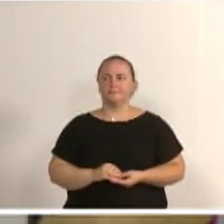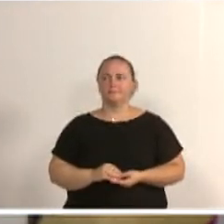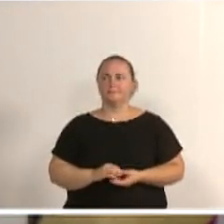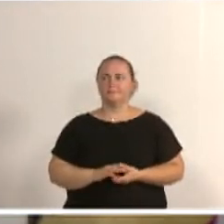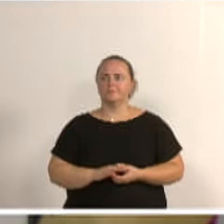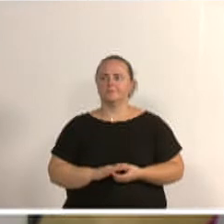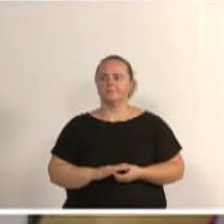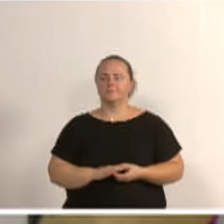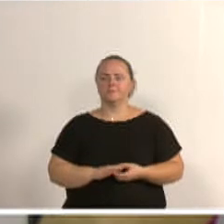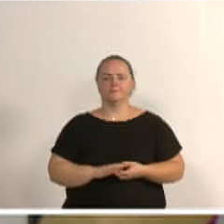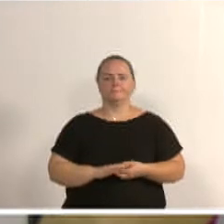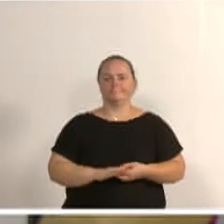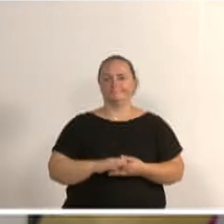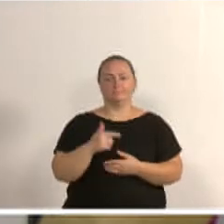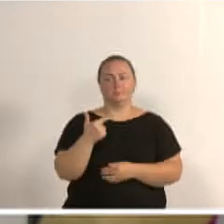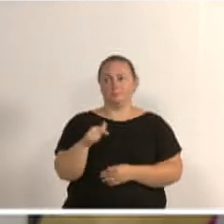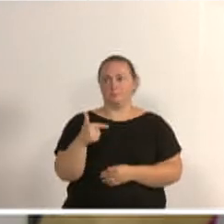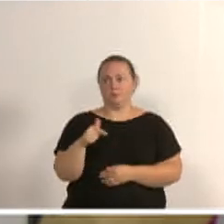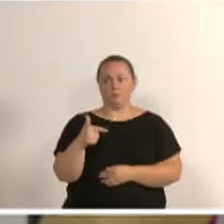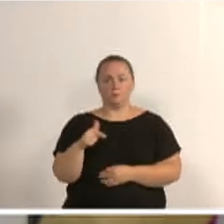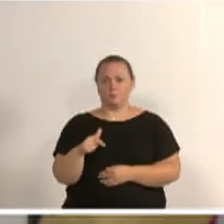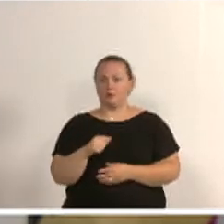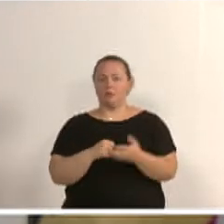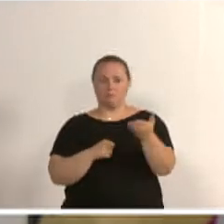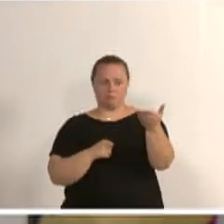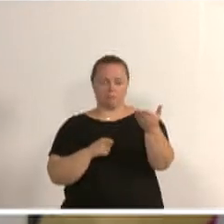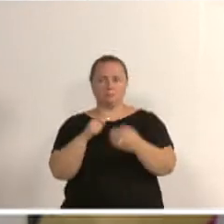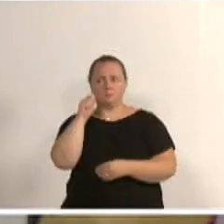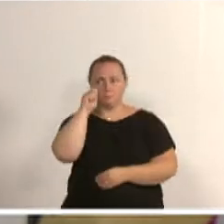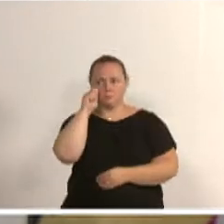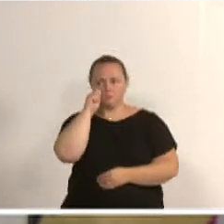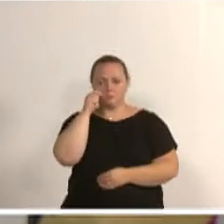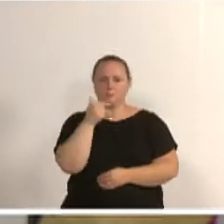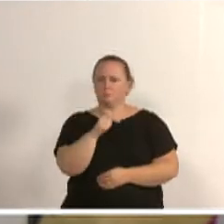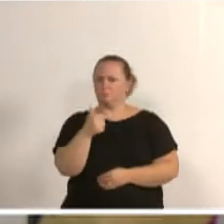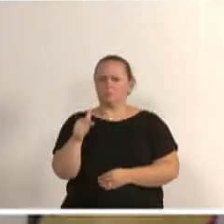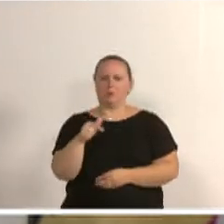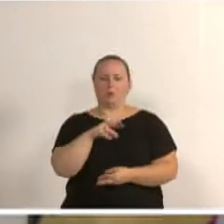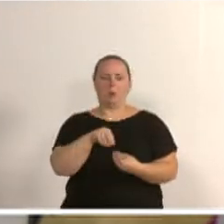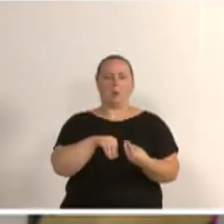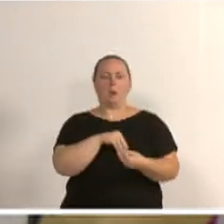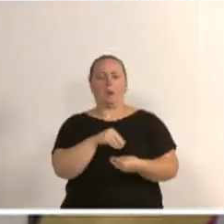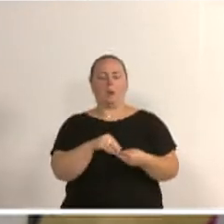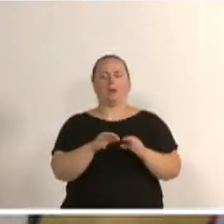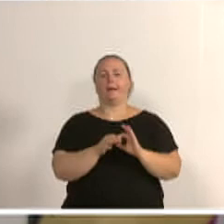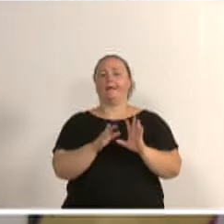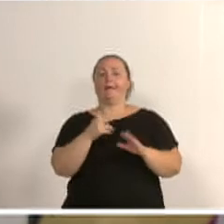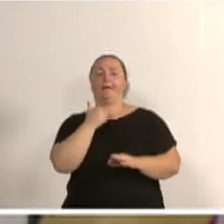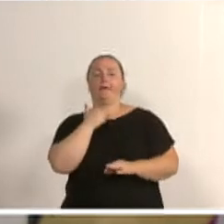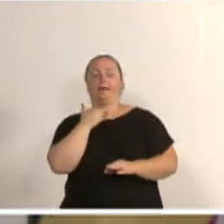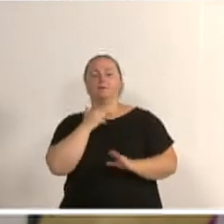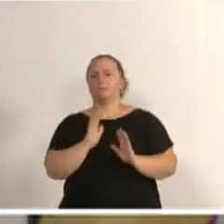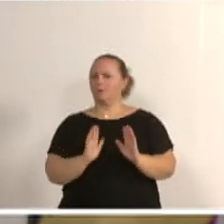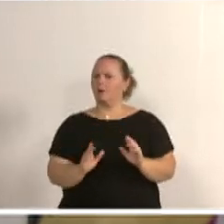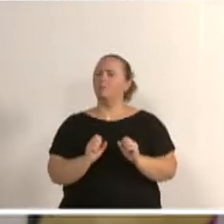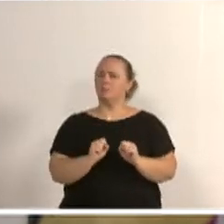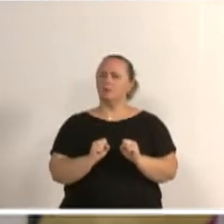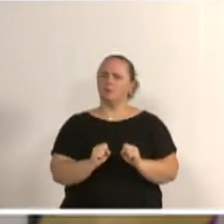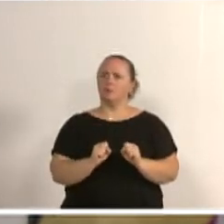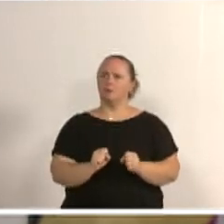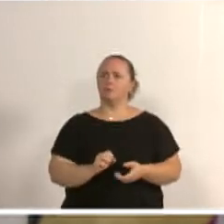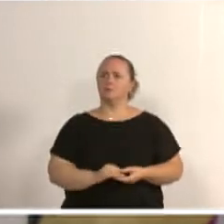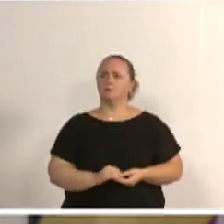E não há, vereador Almir, nenhum imbróglio jurídico que não permita a criação desse conselho. Por